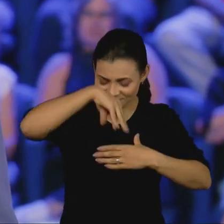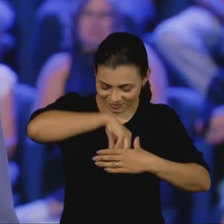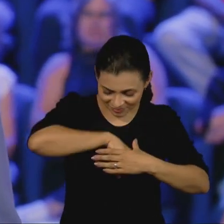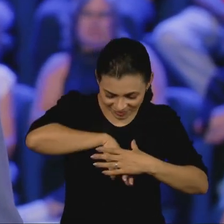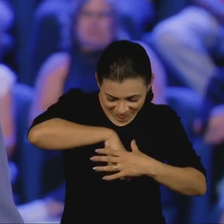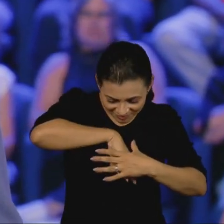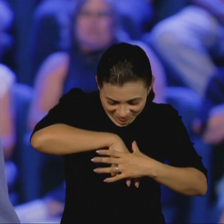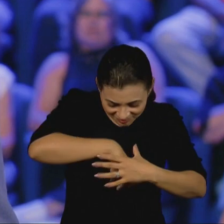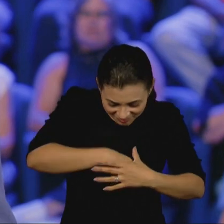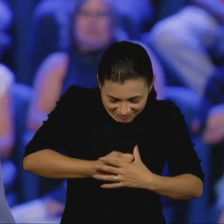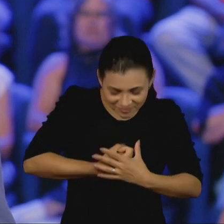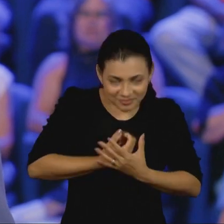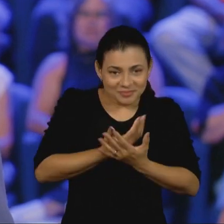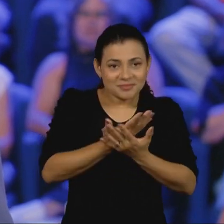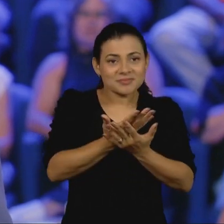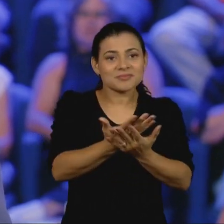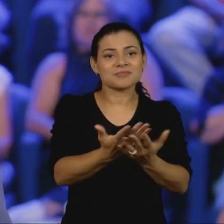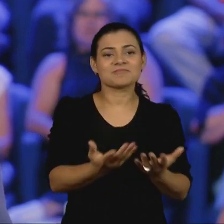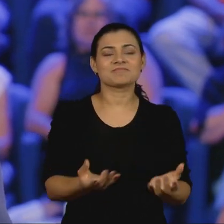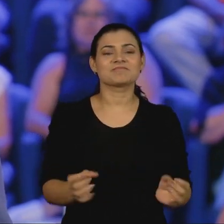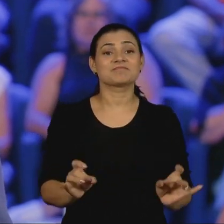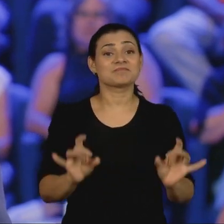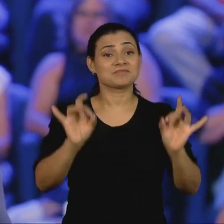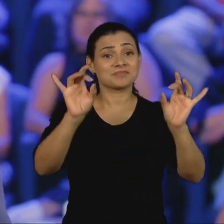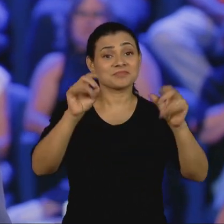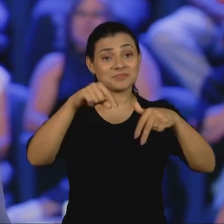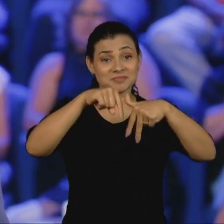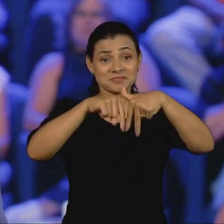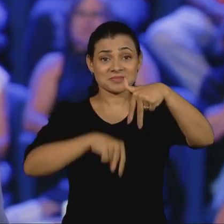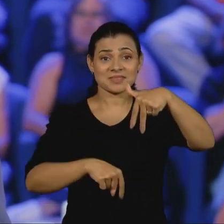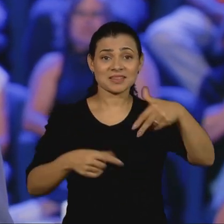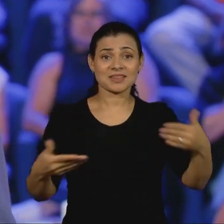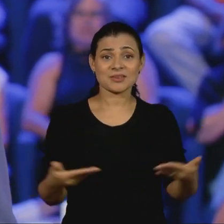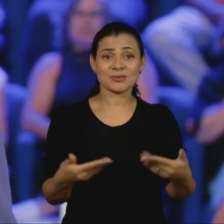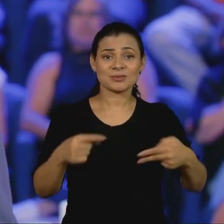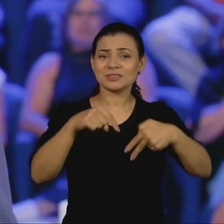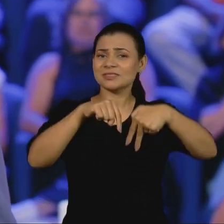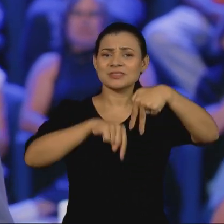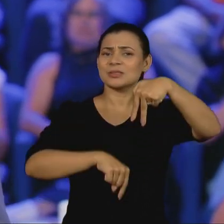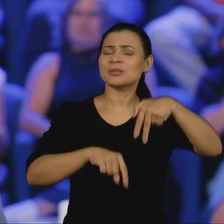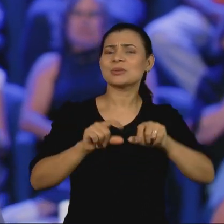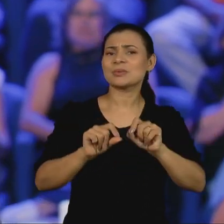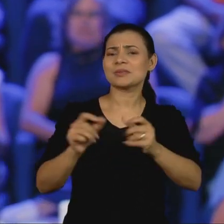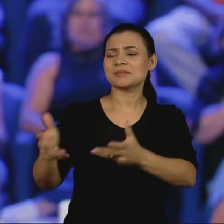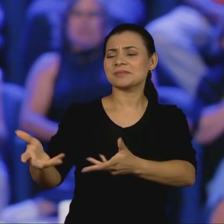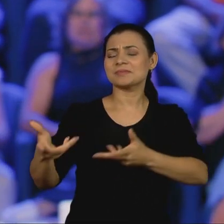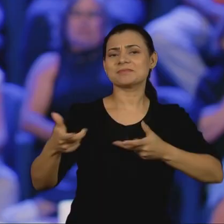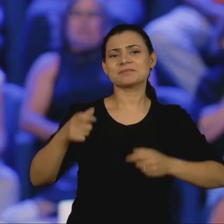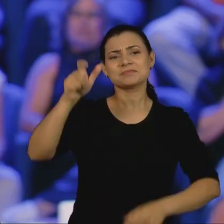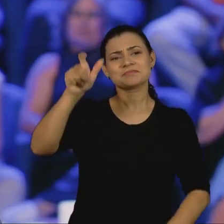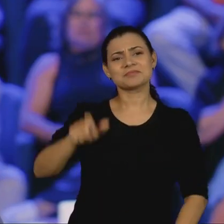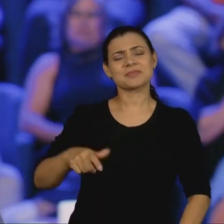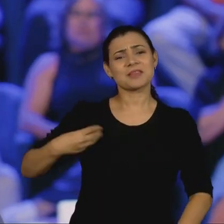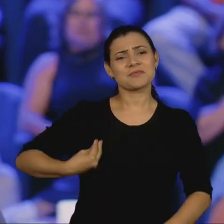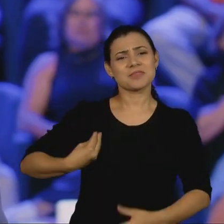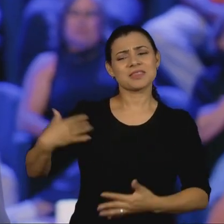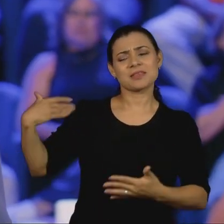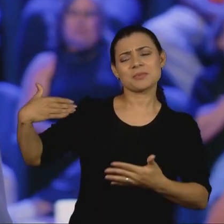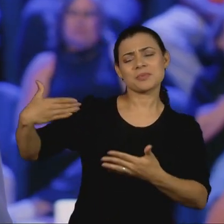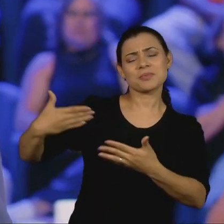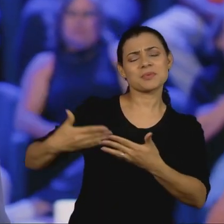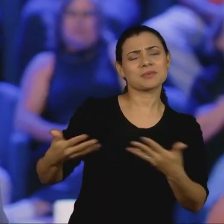genuínos. No Arena de hoje, temos o privilégio de receber uma personalidade que, com sua trajetória